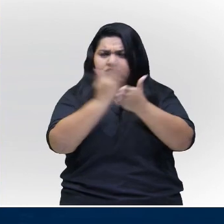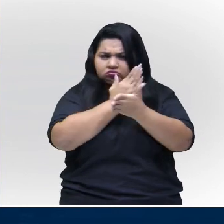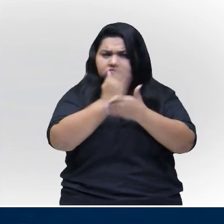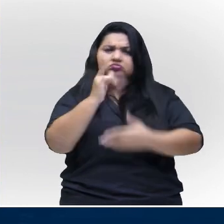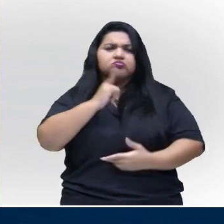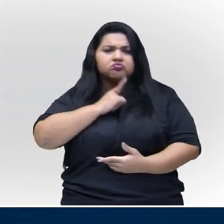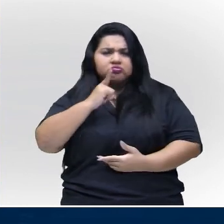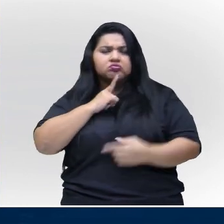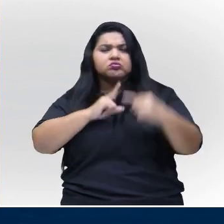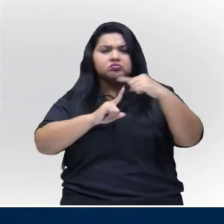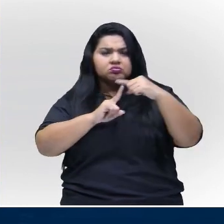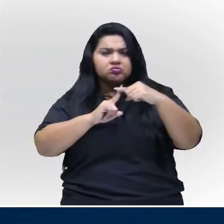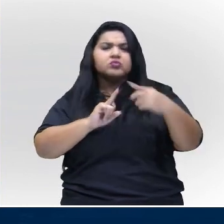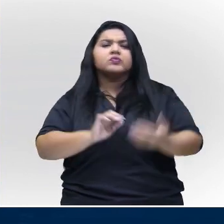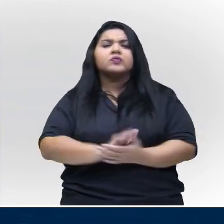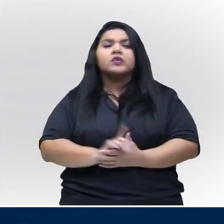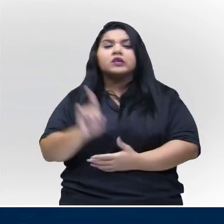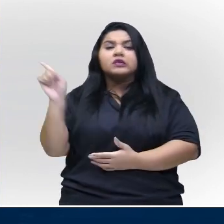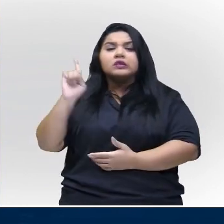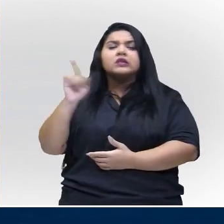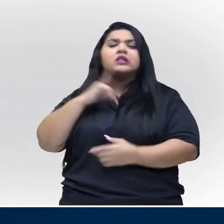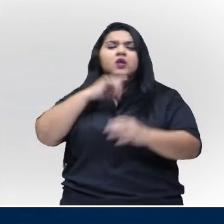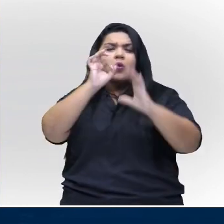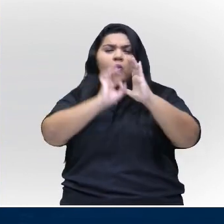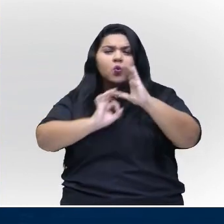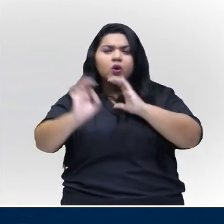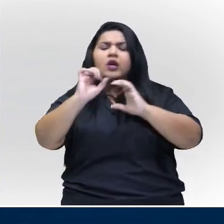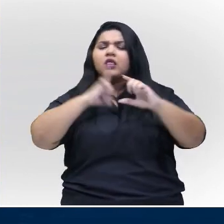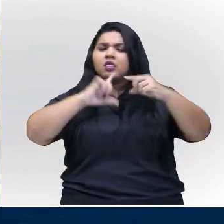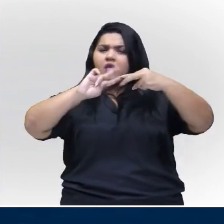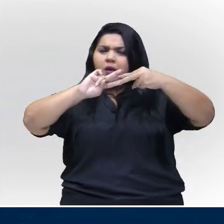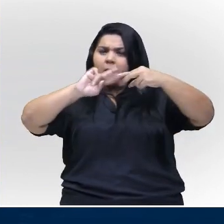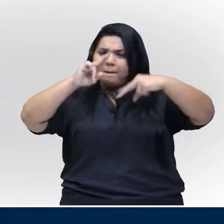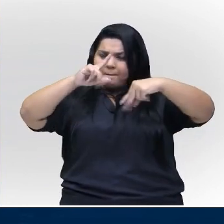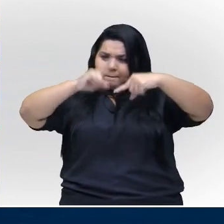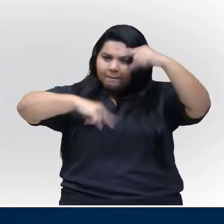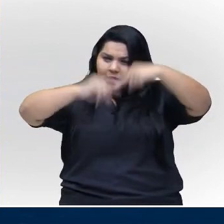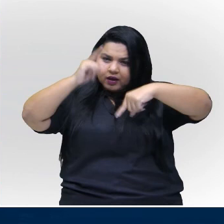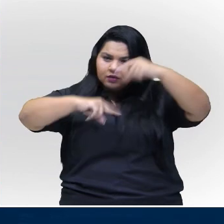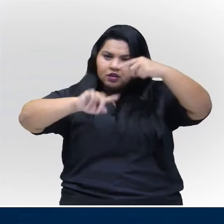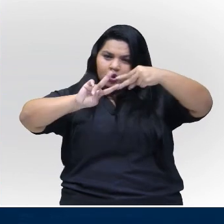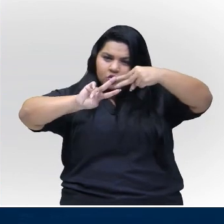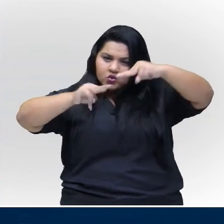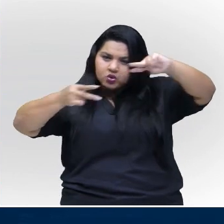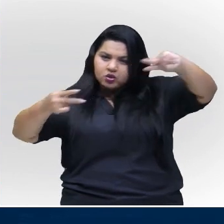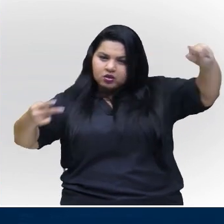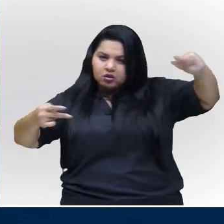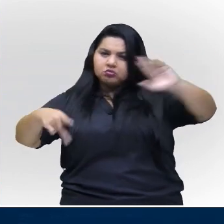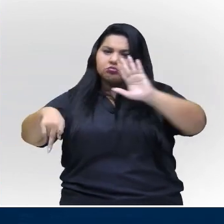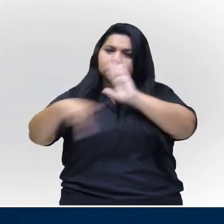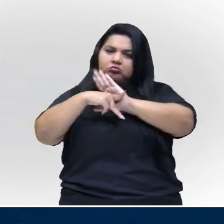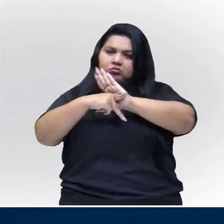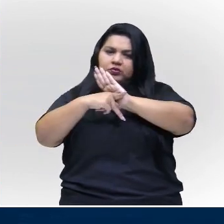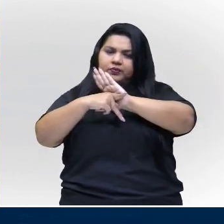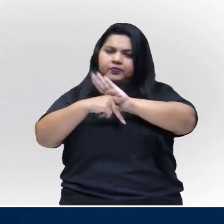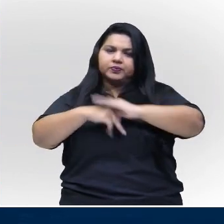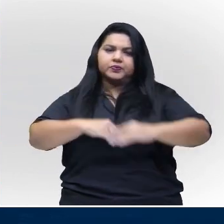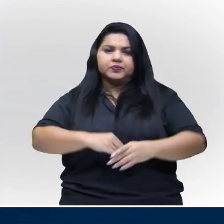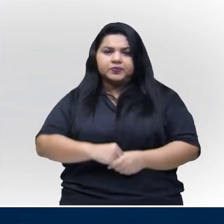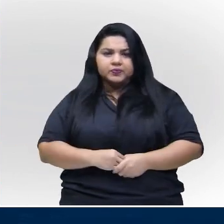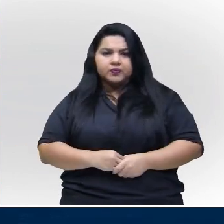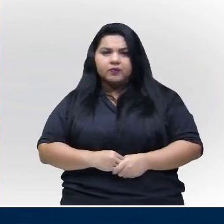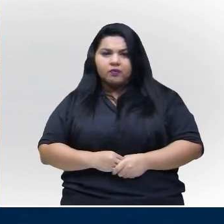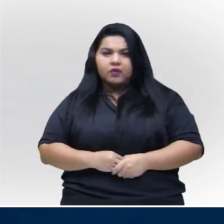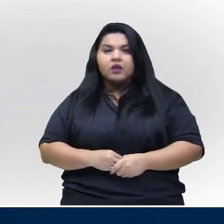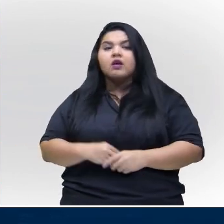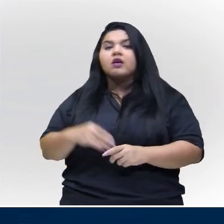os cloroplastos, essas organelas possuem material genético próprio, né? Daí que vem esse nome, organelas endossimbióticas, né?